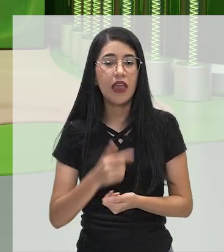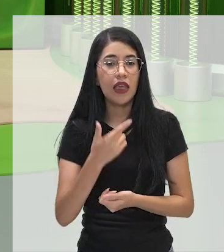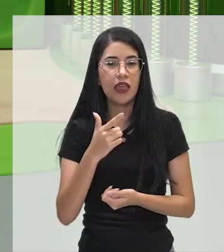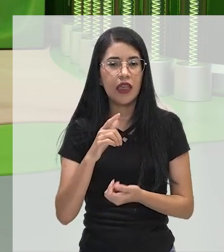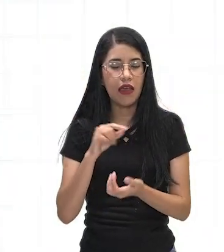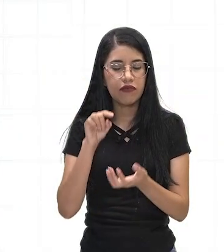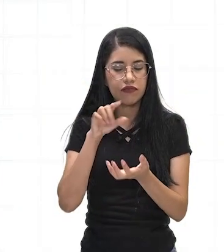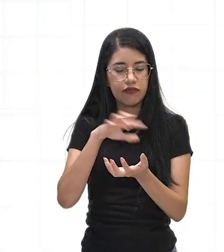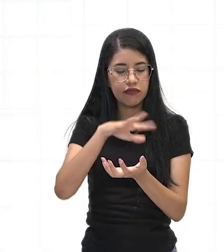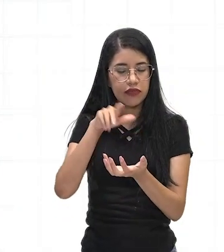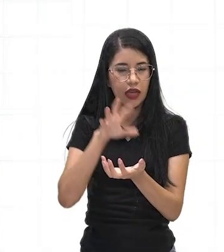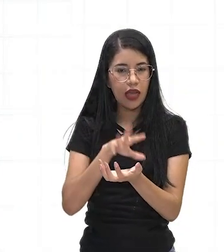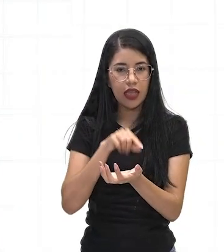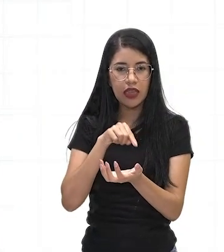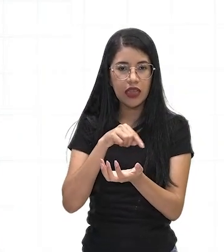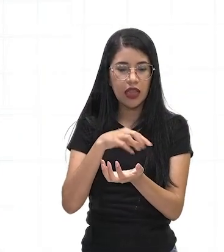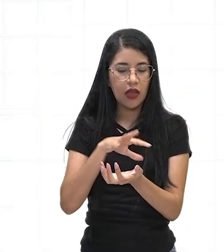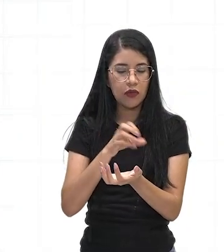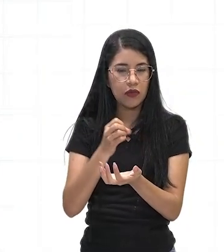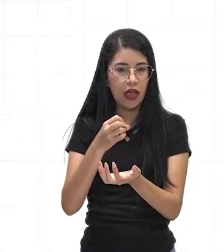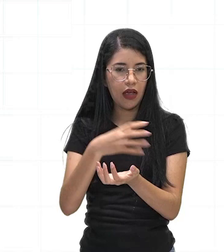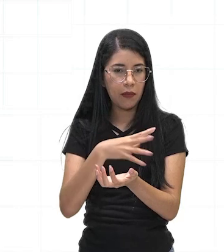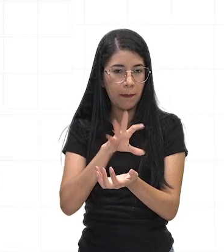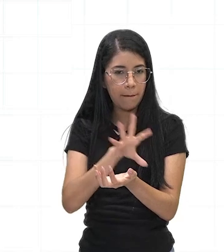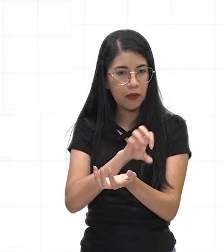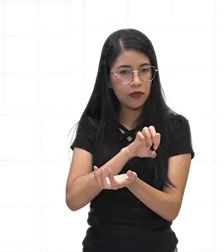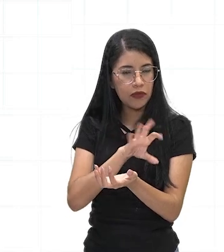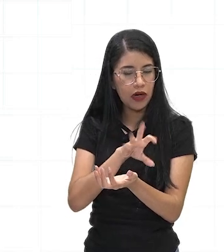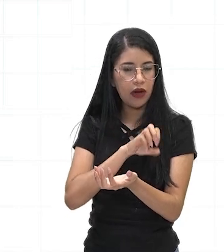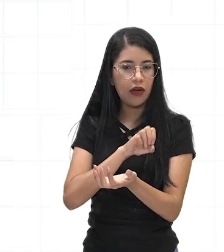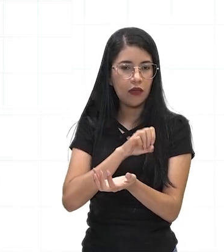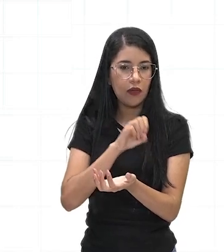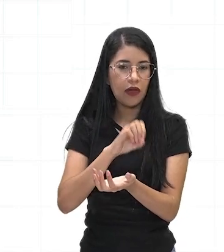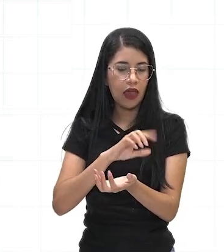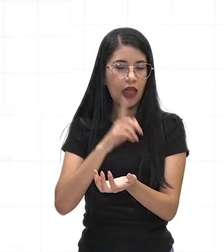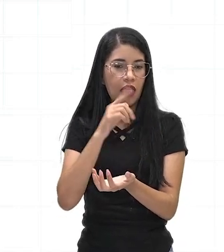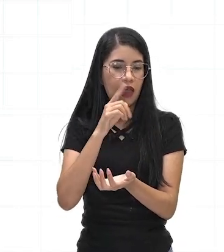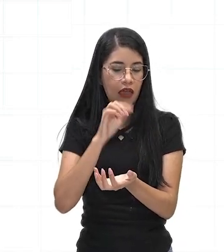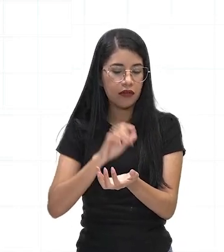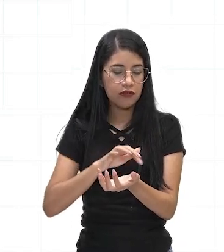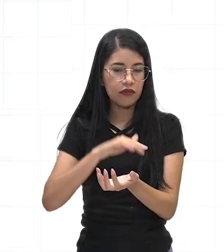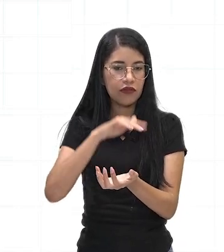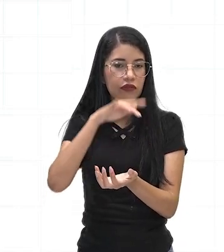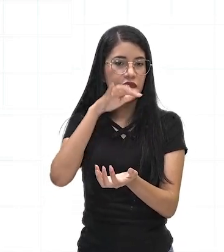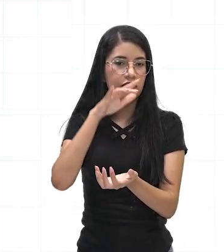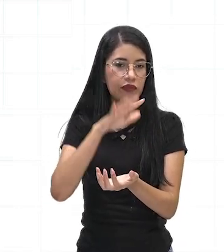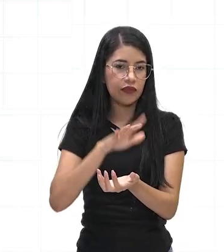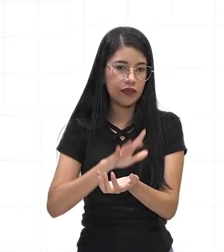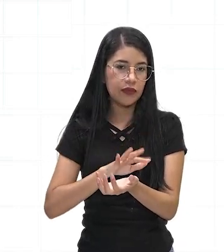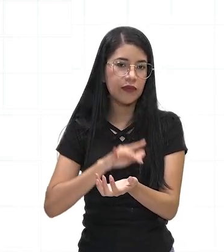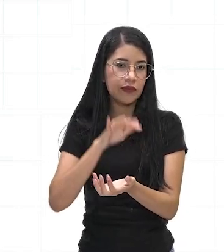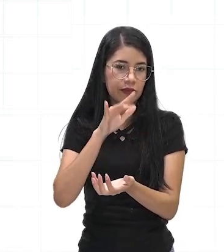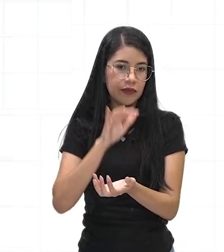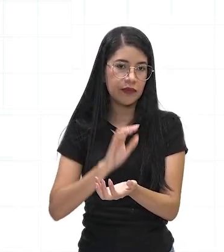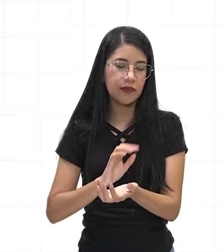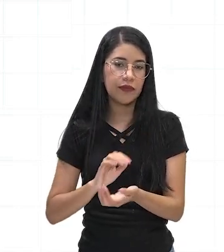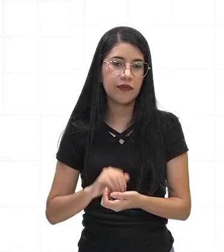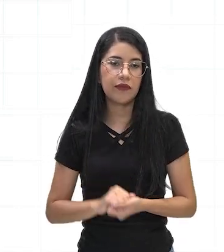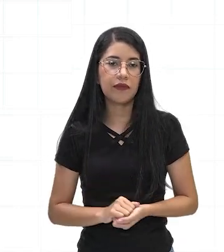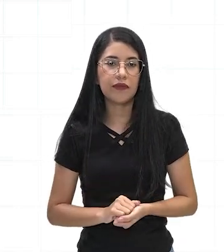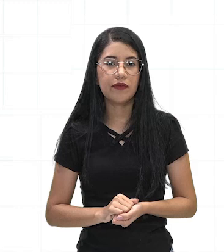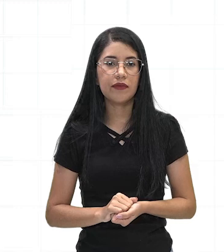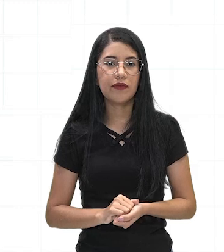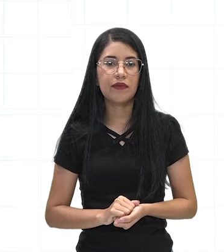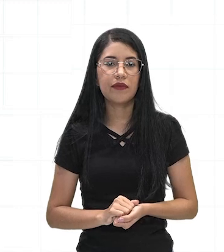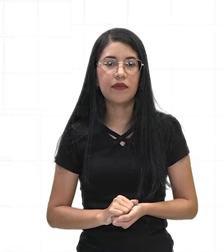puxado ali para a Lua, essa seta em vermelho é a força da maré, certo? Então a gente observa aí esse ponto